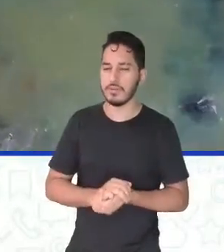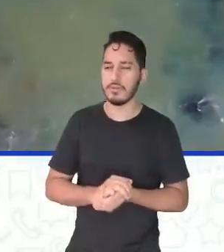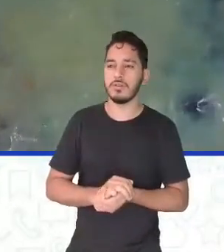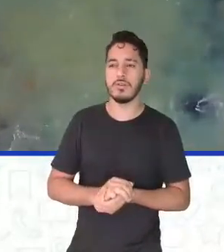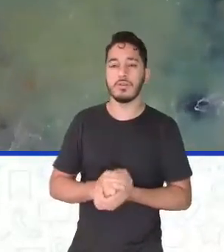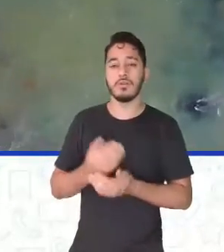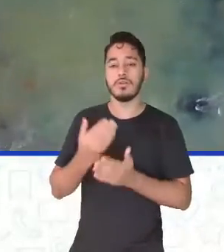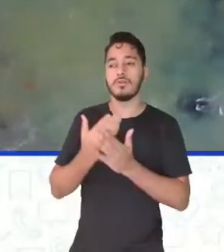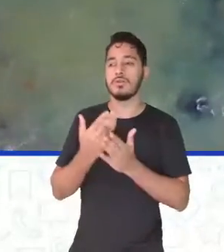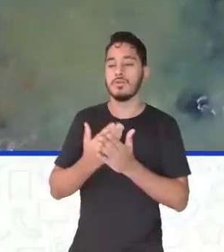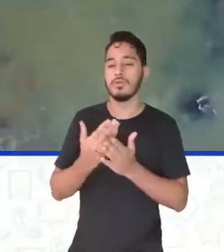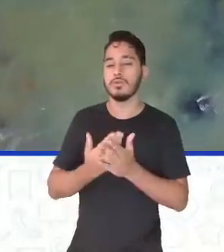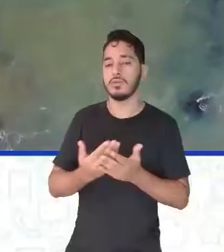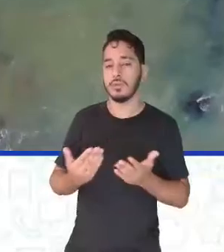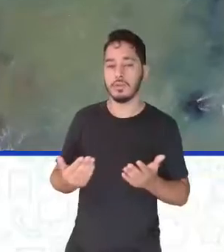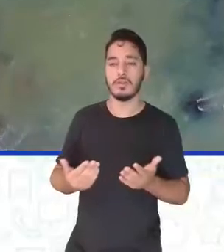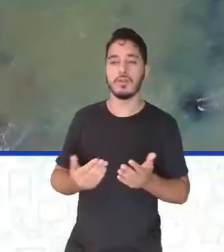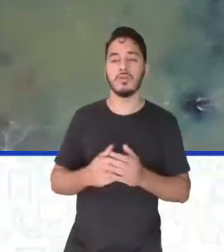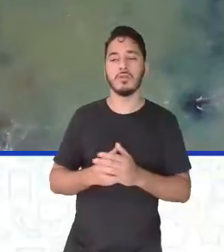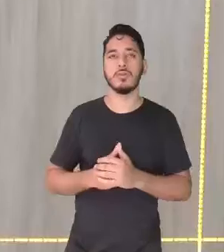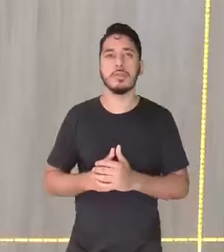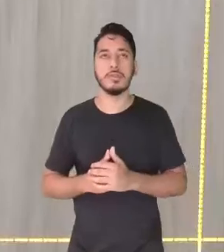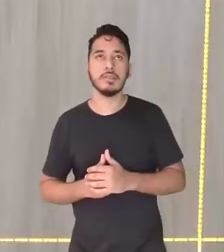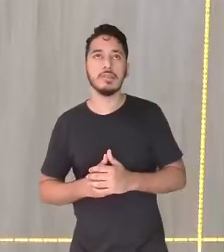né? A gente vem estudando